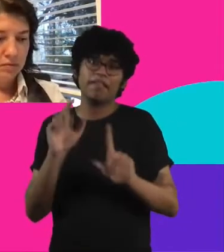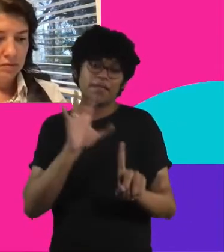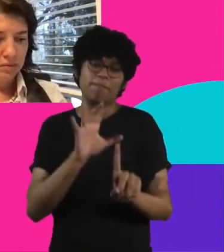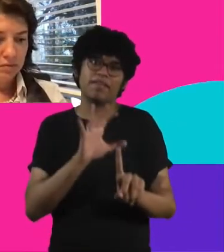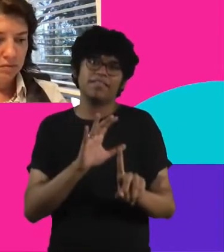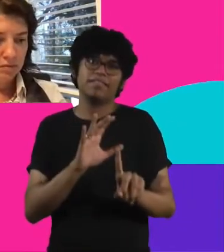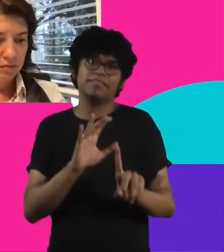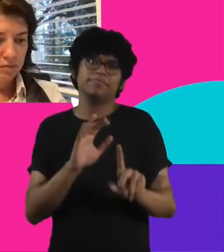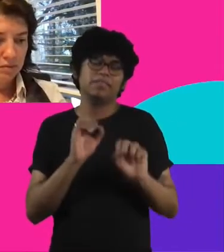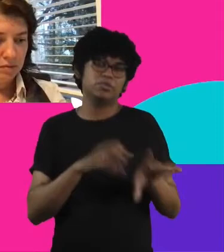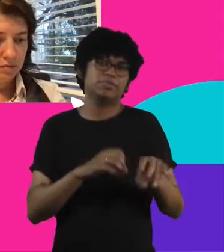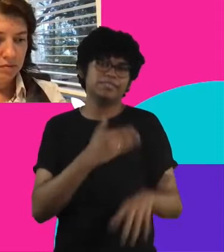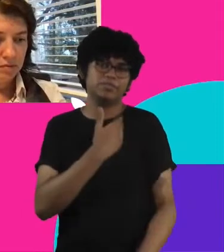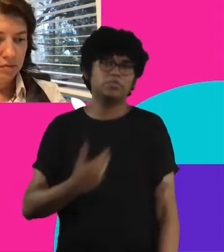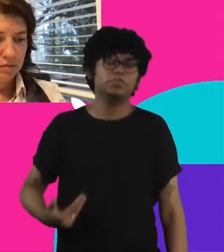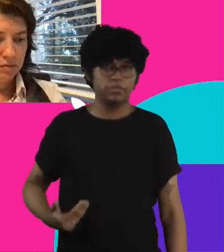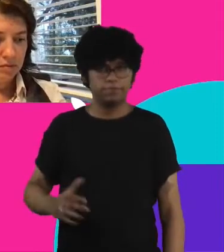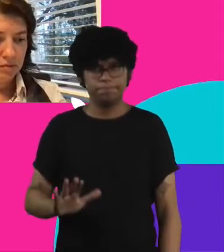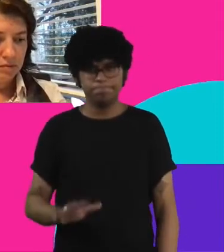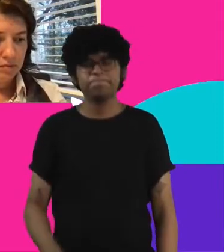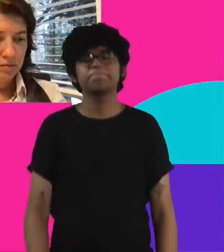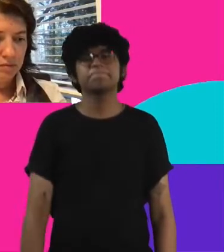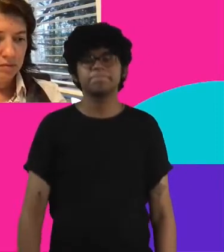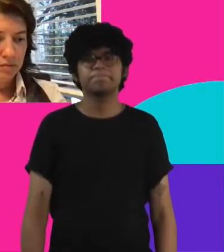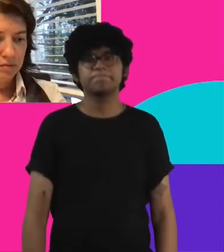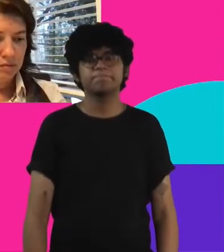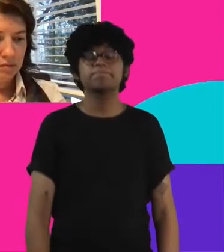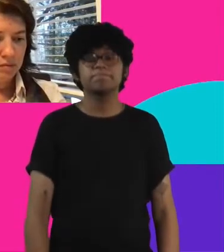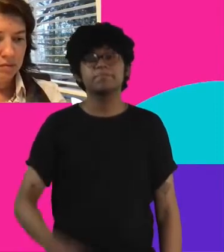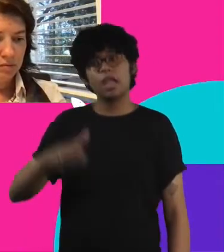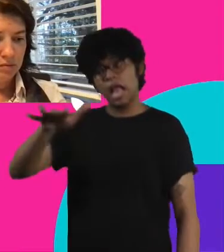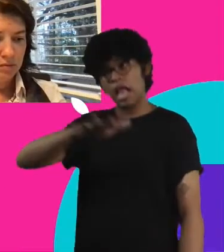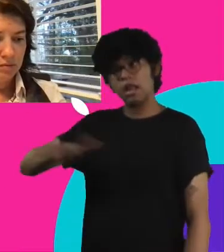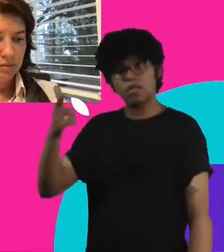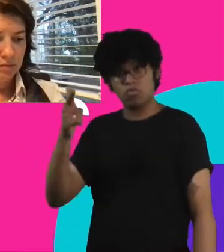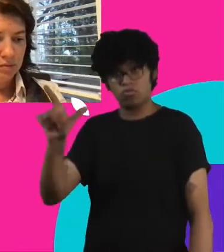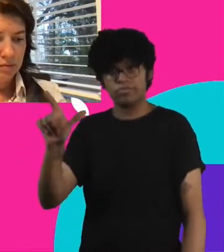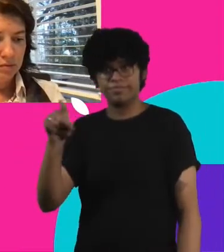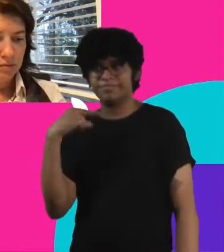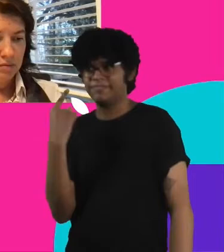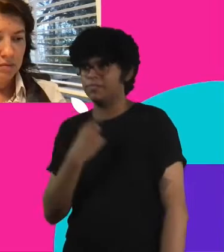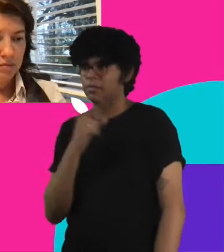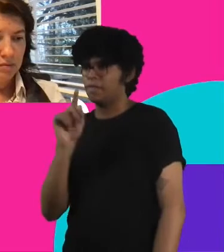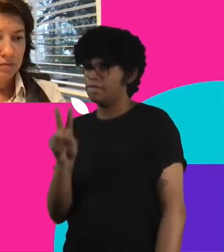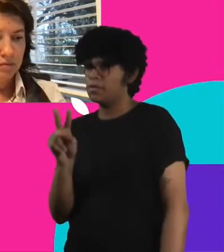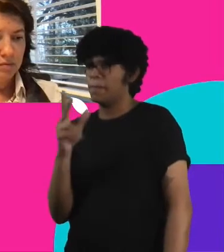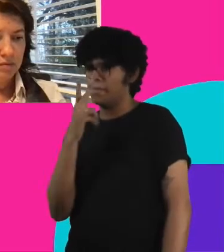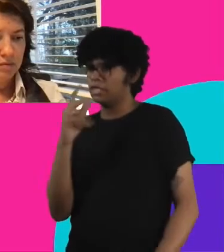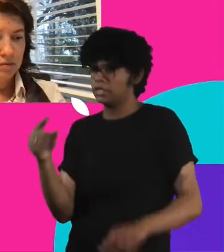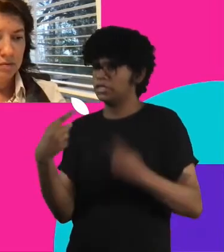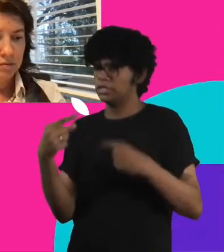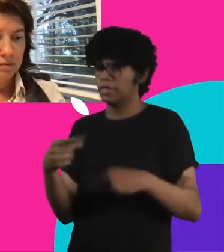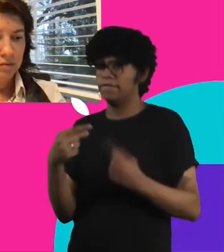bem falou. E aí tem uma outra área, que é uma área que nós entendemos e nos desafiamos lá